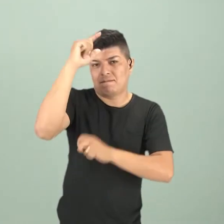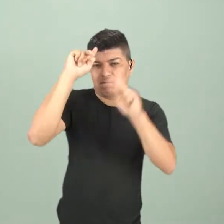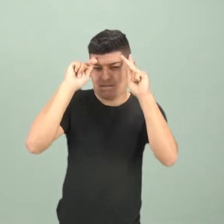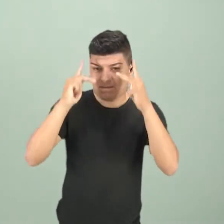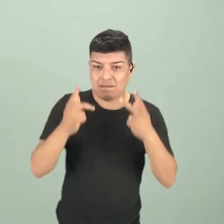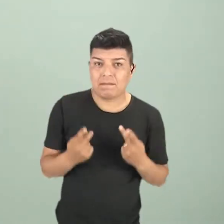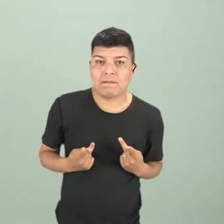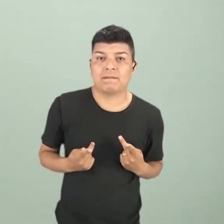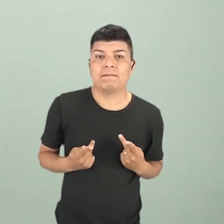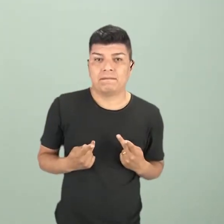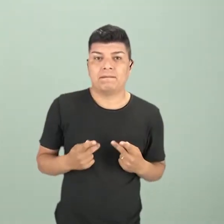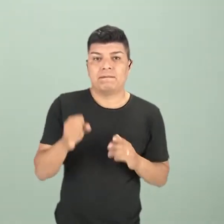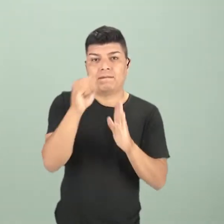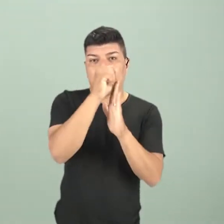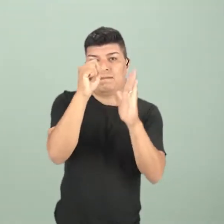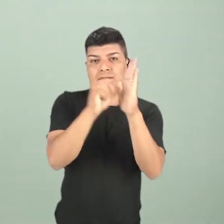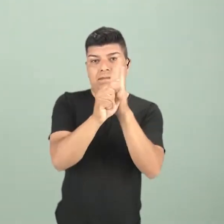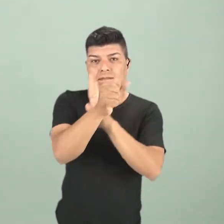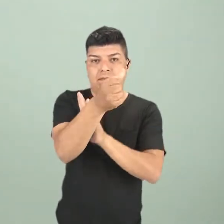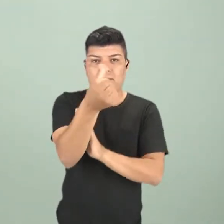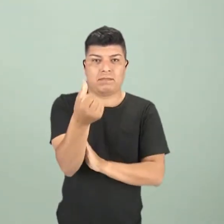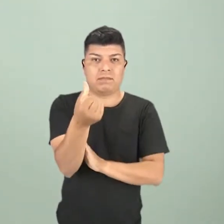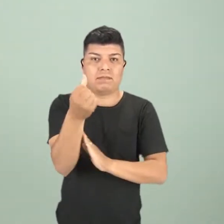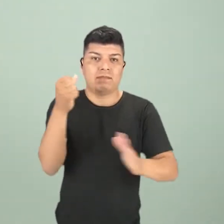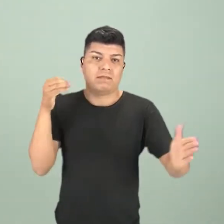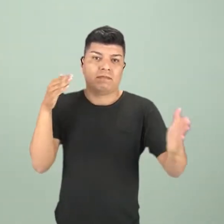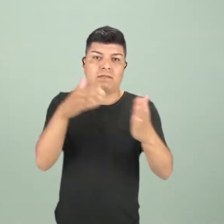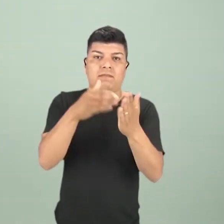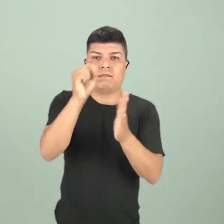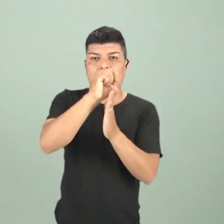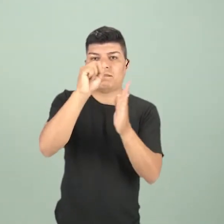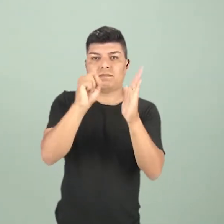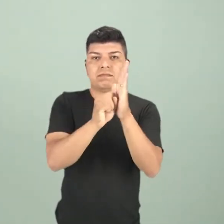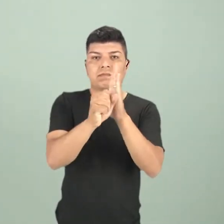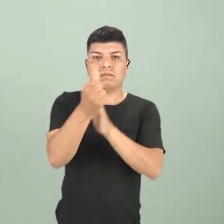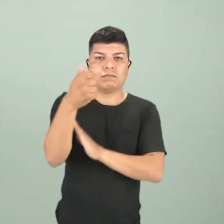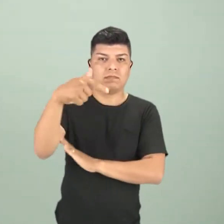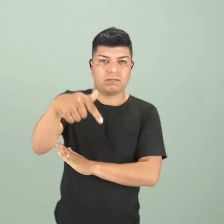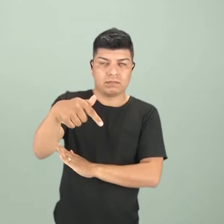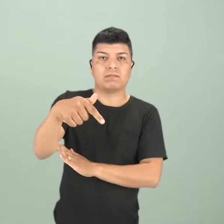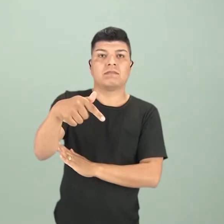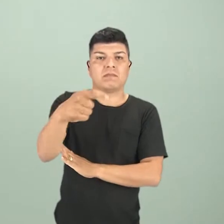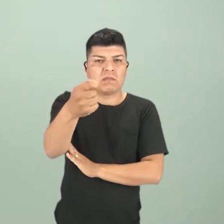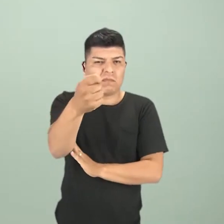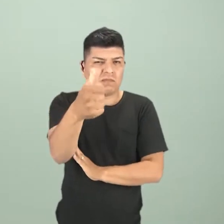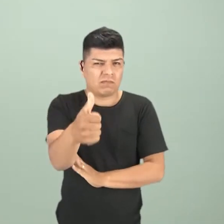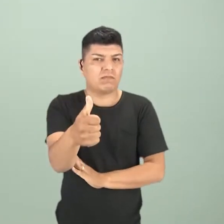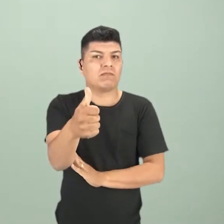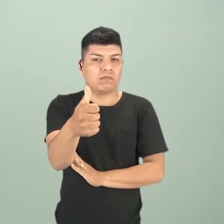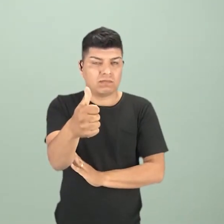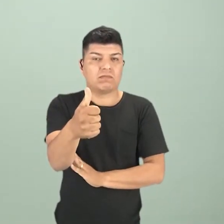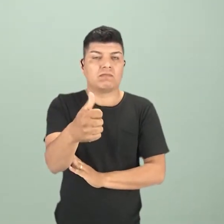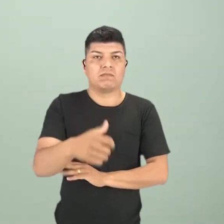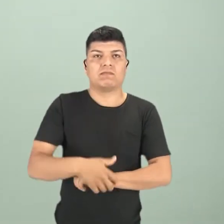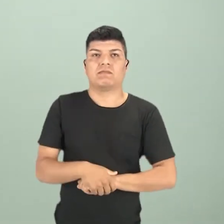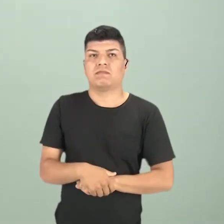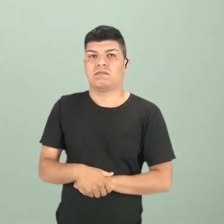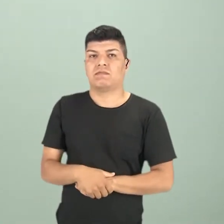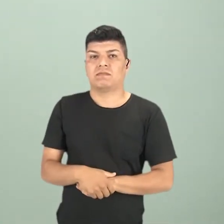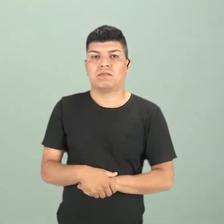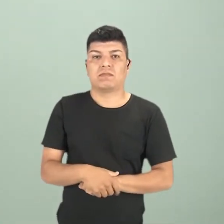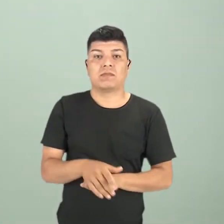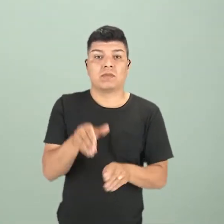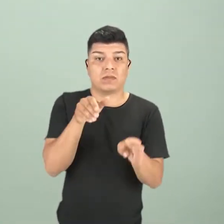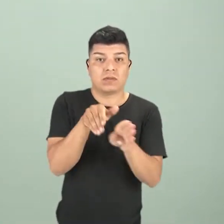nos idos do século XVI até o século XVII. Então, não foi pouca coisa, tá? Então, eu sugiro